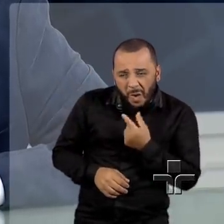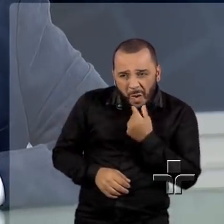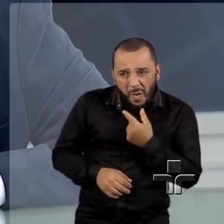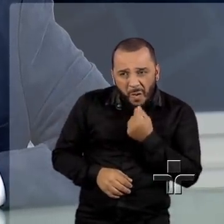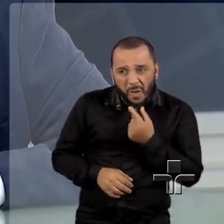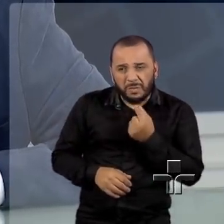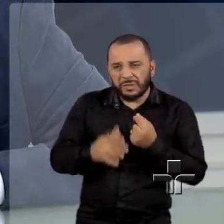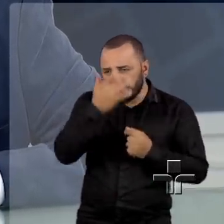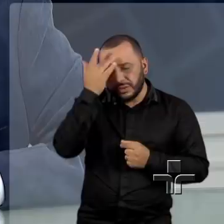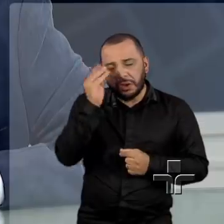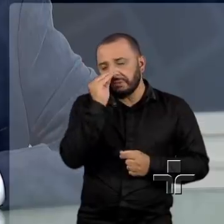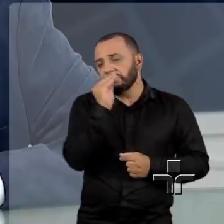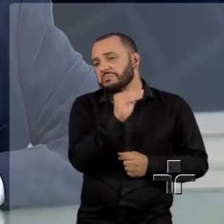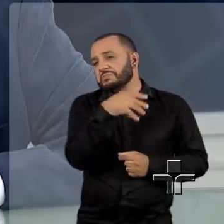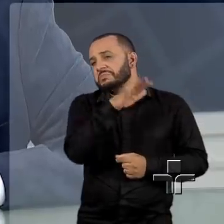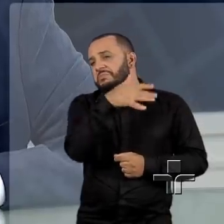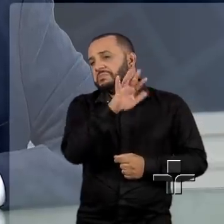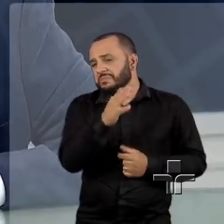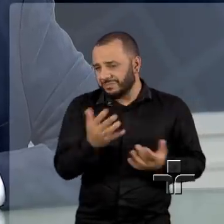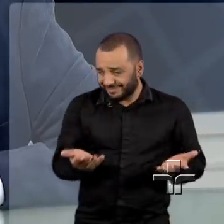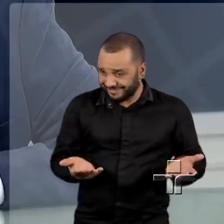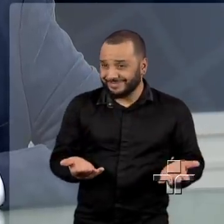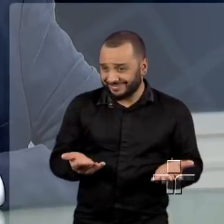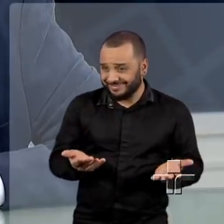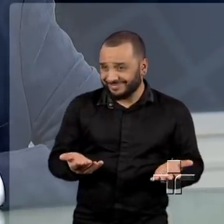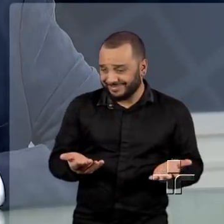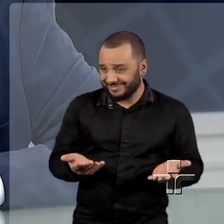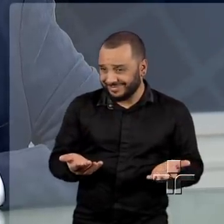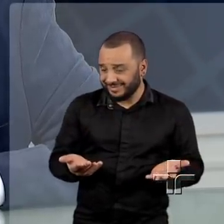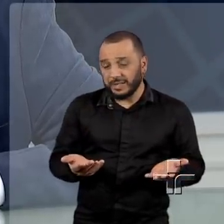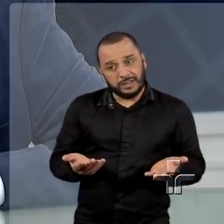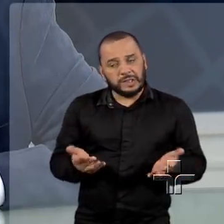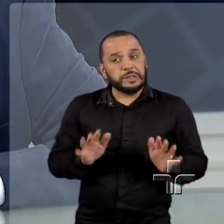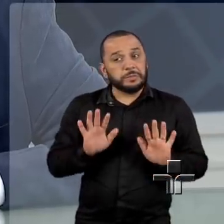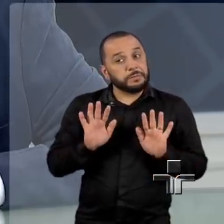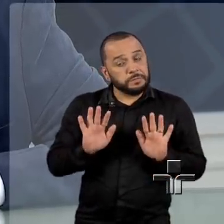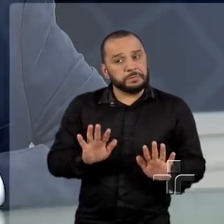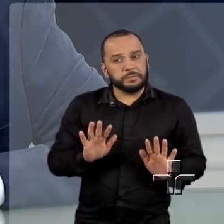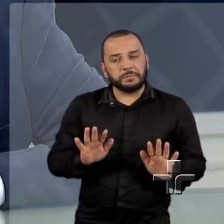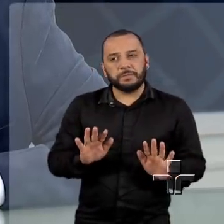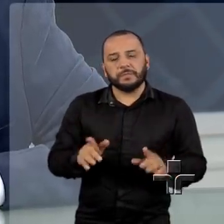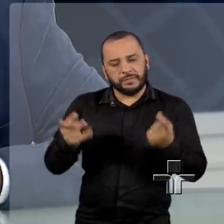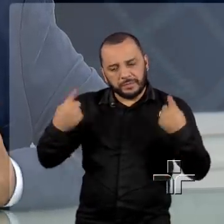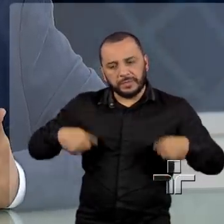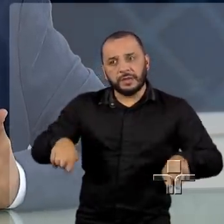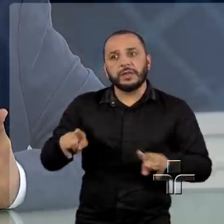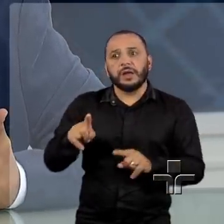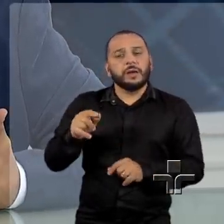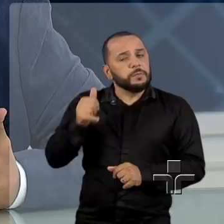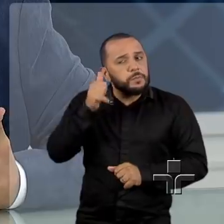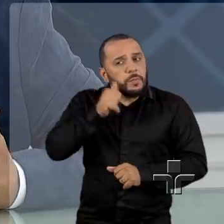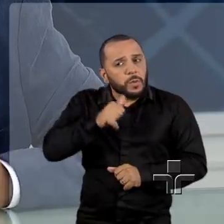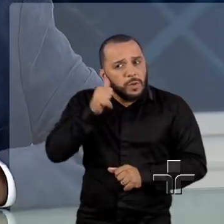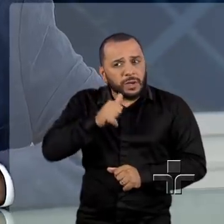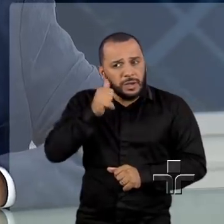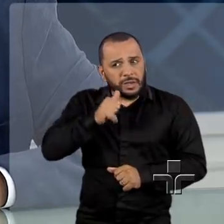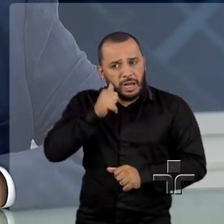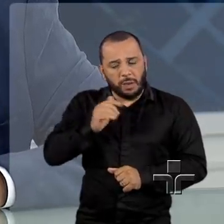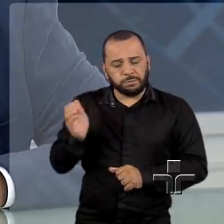menos ruído na internet, com aparentemente uma imagem de menina bem-nascida,